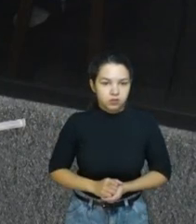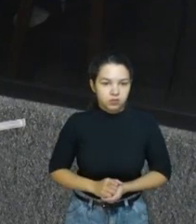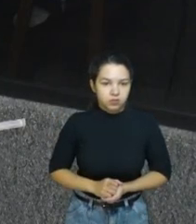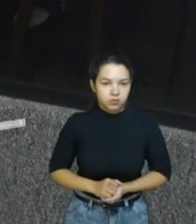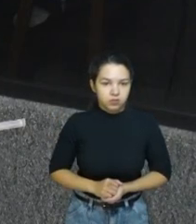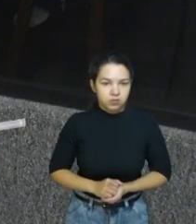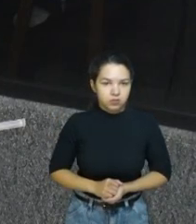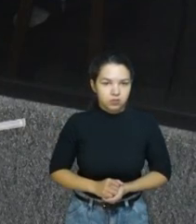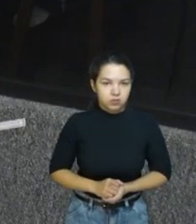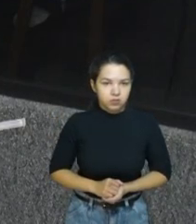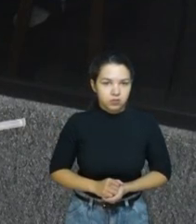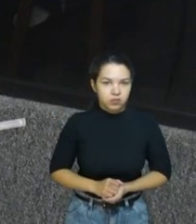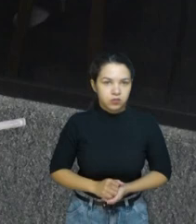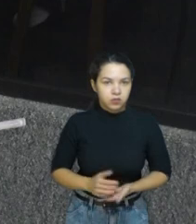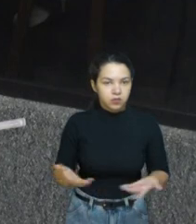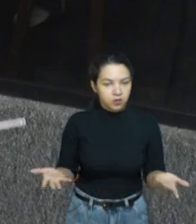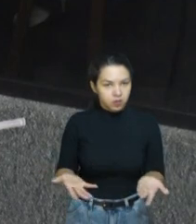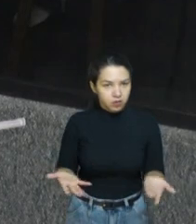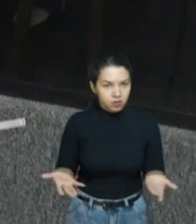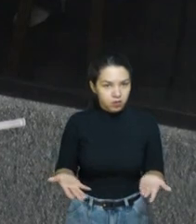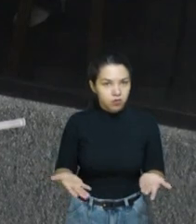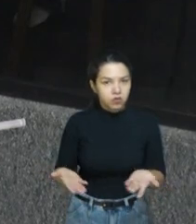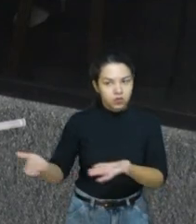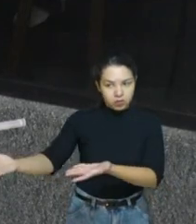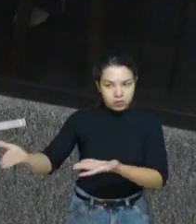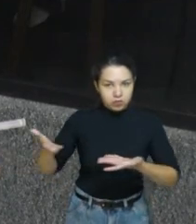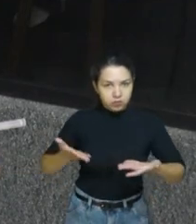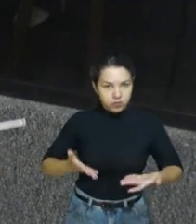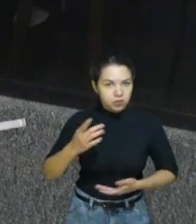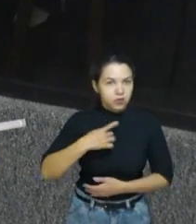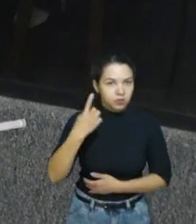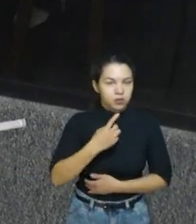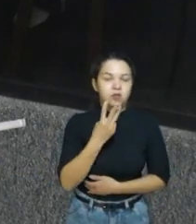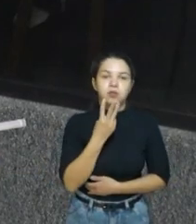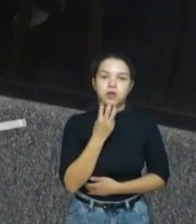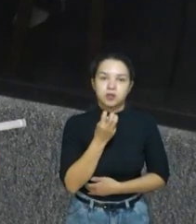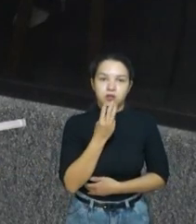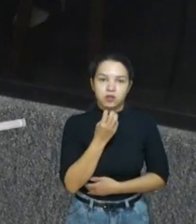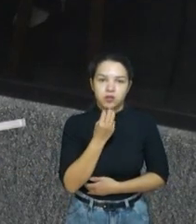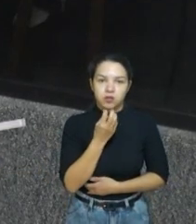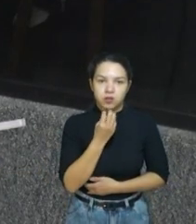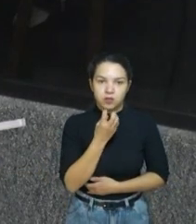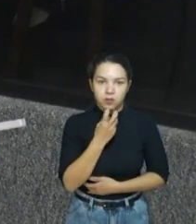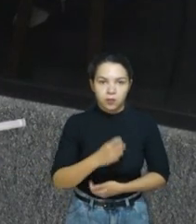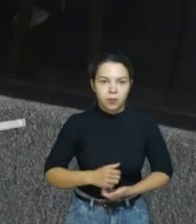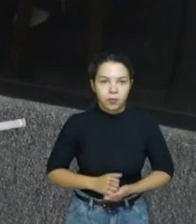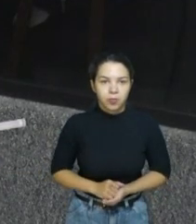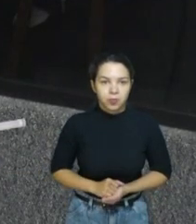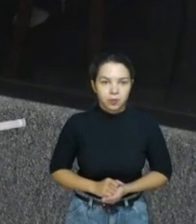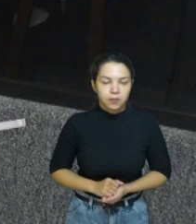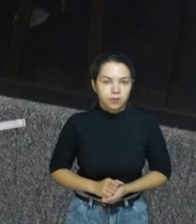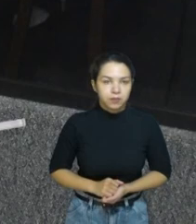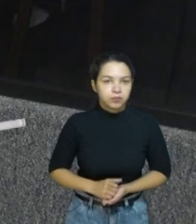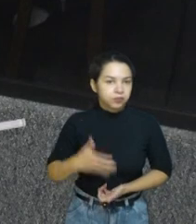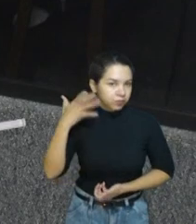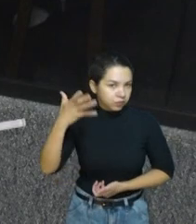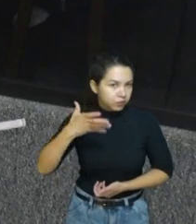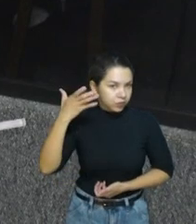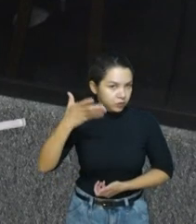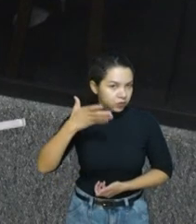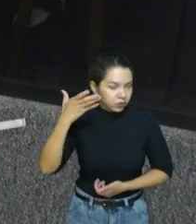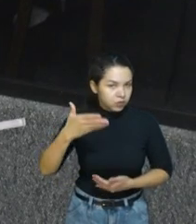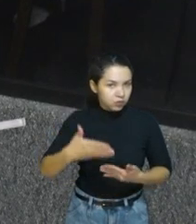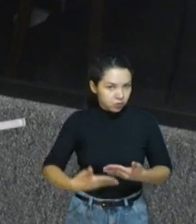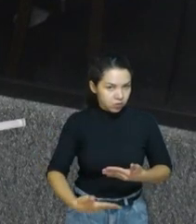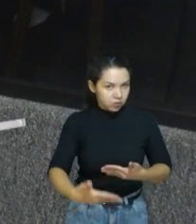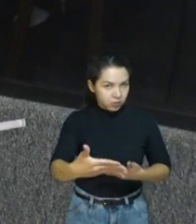a palavra para a nossa convidada, tenho o prazer de chamar o deputado Marquito para uma breve fala introdutória ao nosso evento.